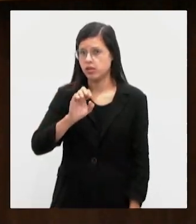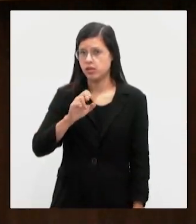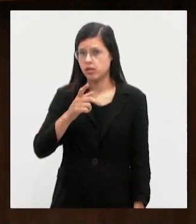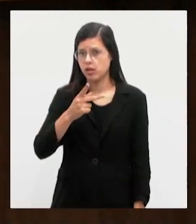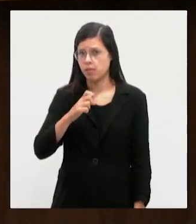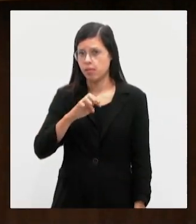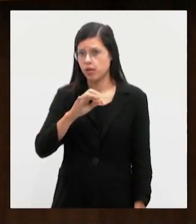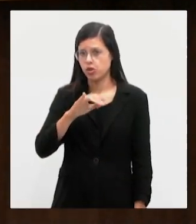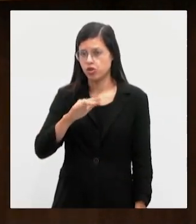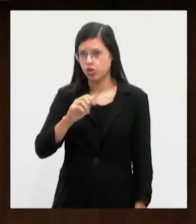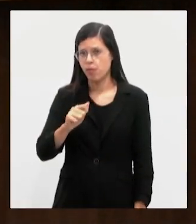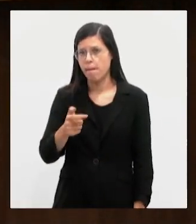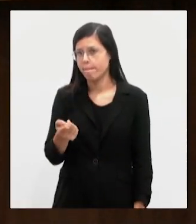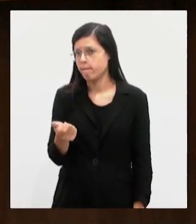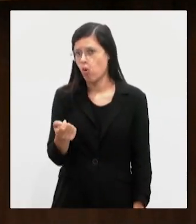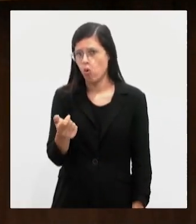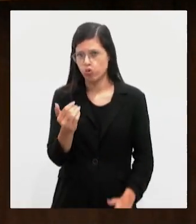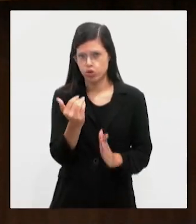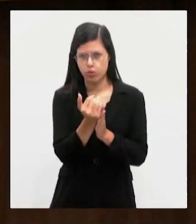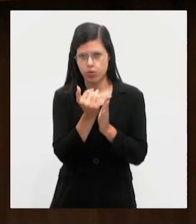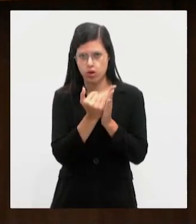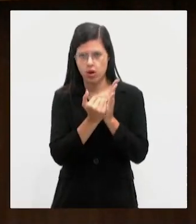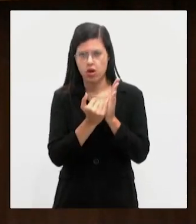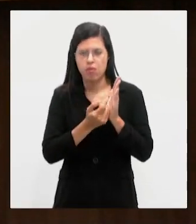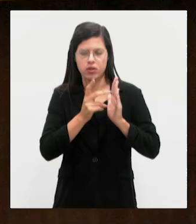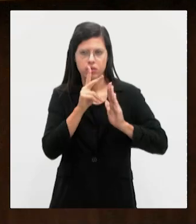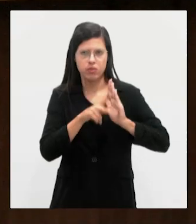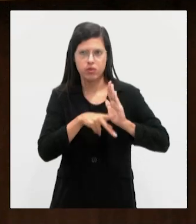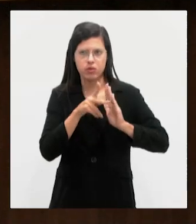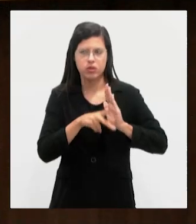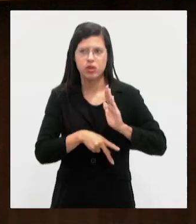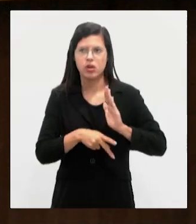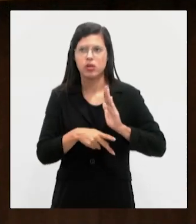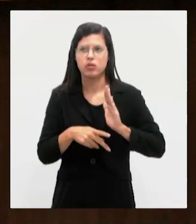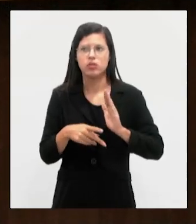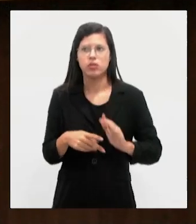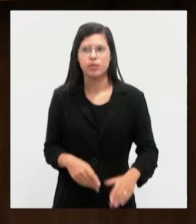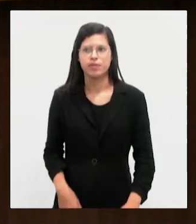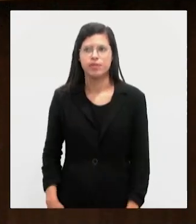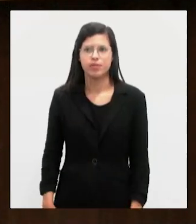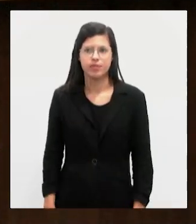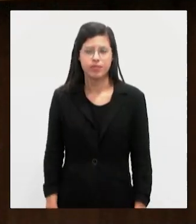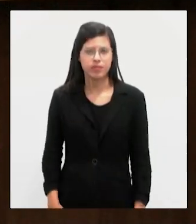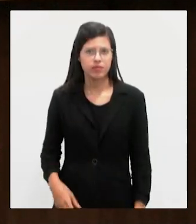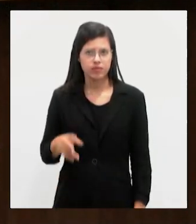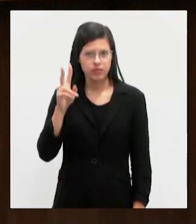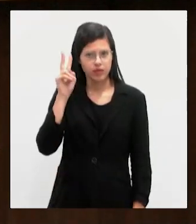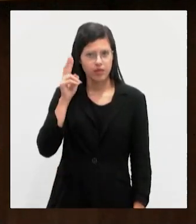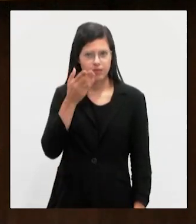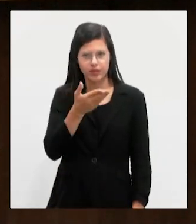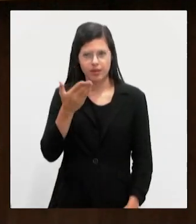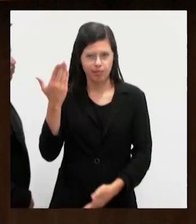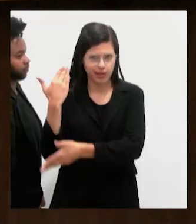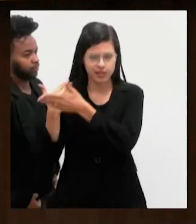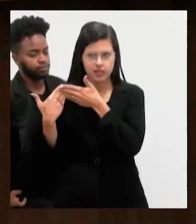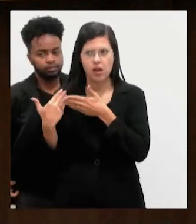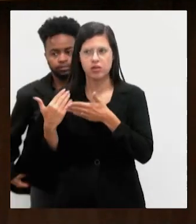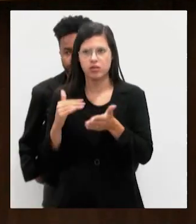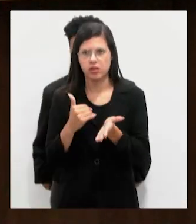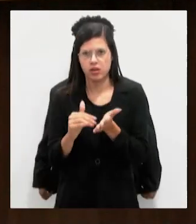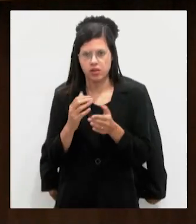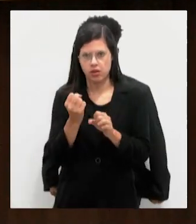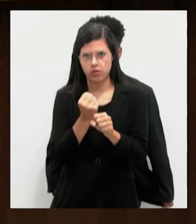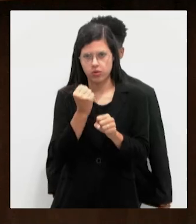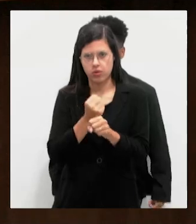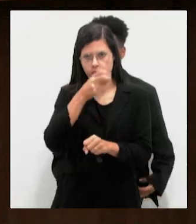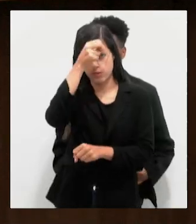senhor presidente, que quando fui, e Vossa Excelência era criança, secretário de Obras da Prefeitura da cidade do Rio